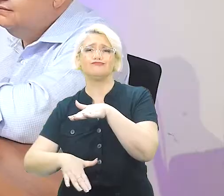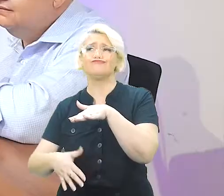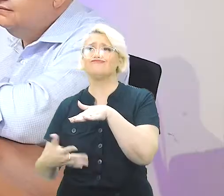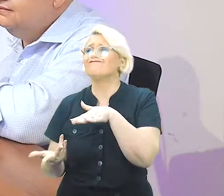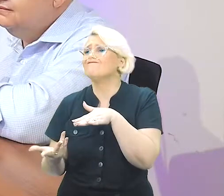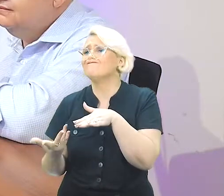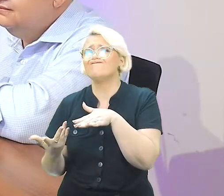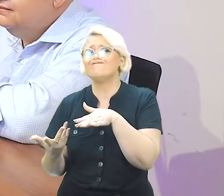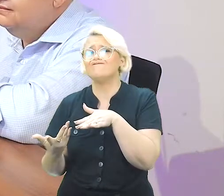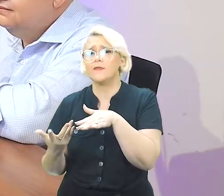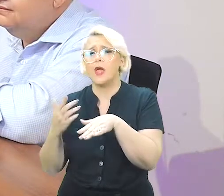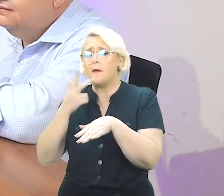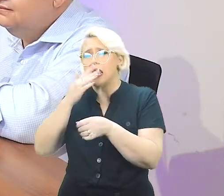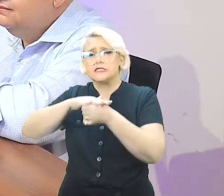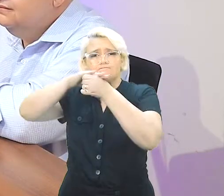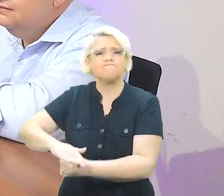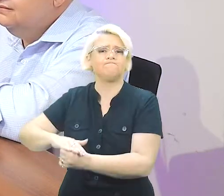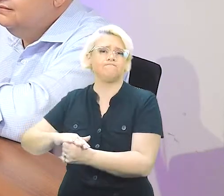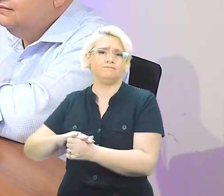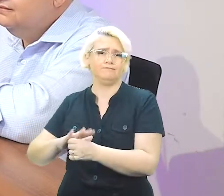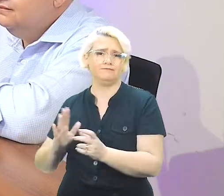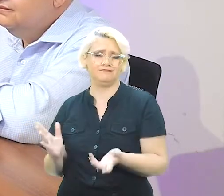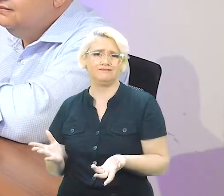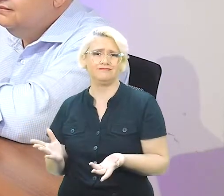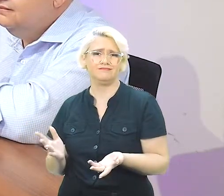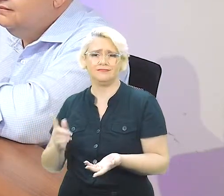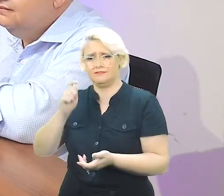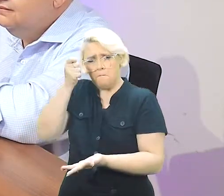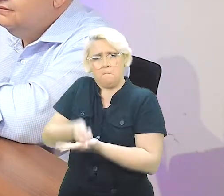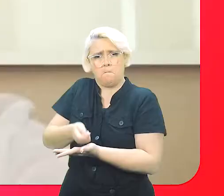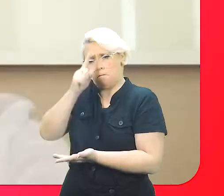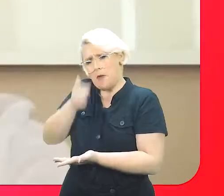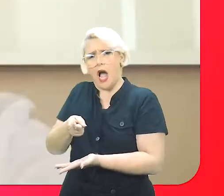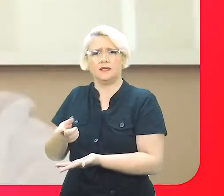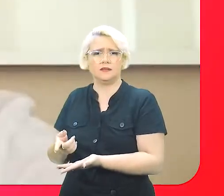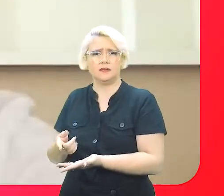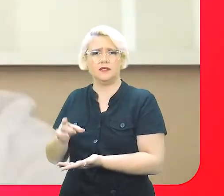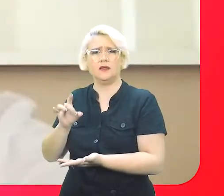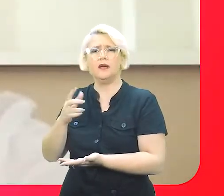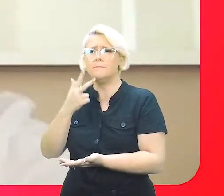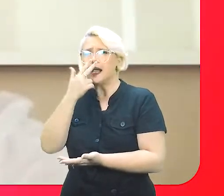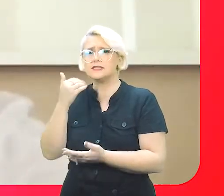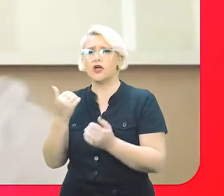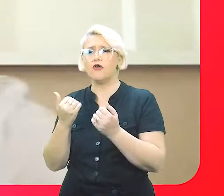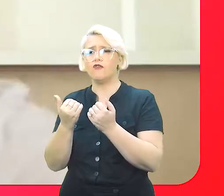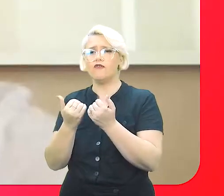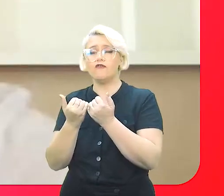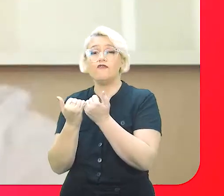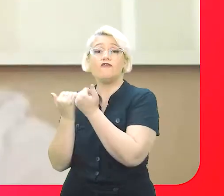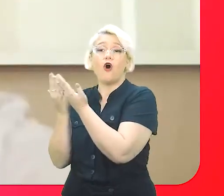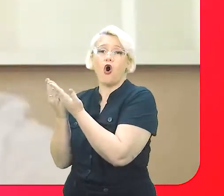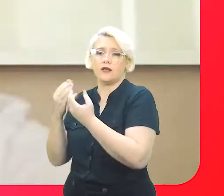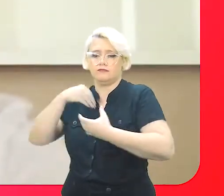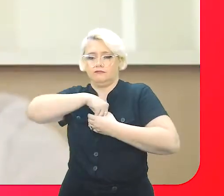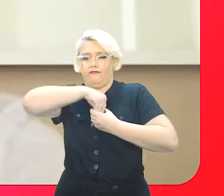que era imposto, que era alguma coisa pensada de fora e que não